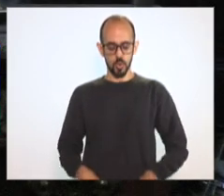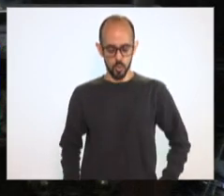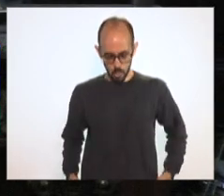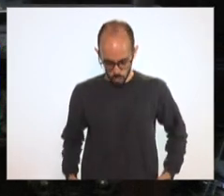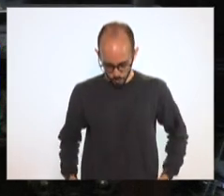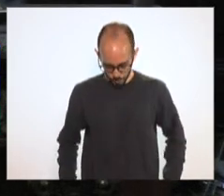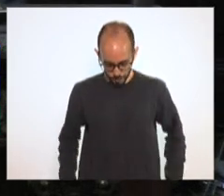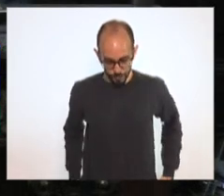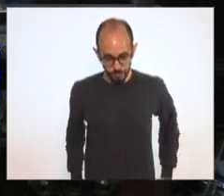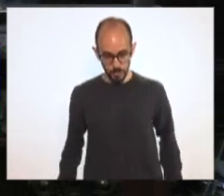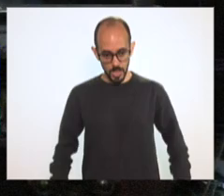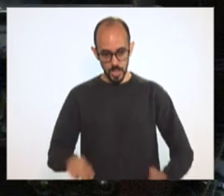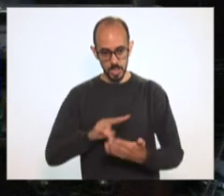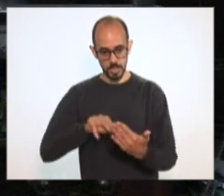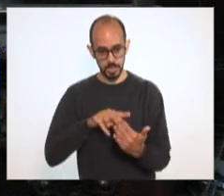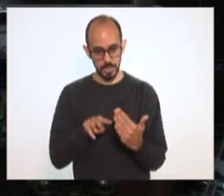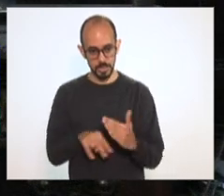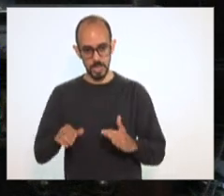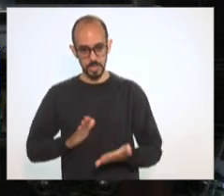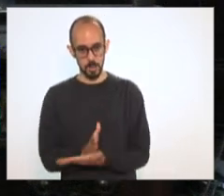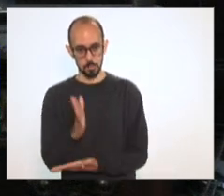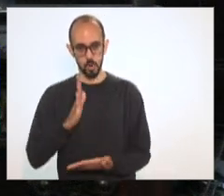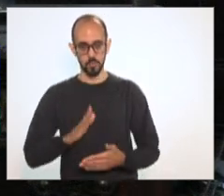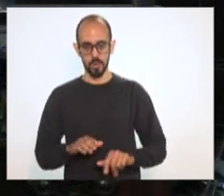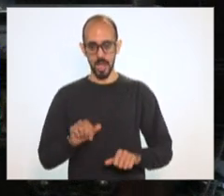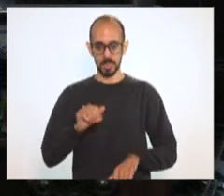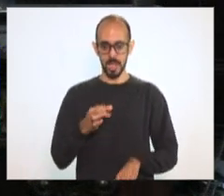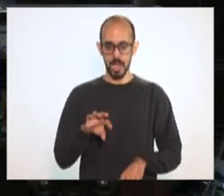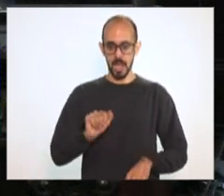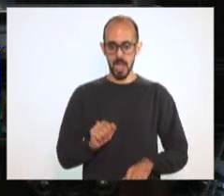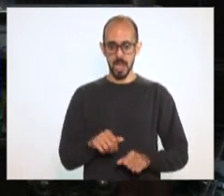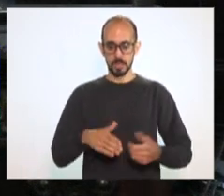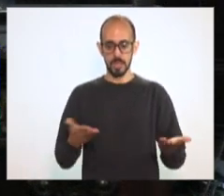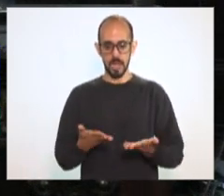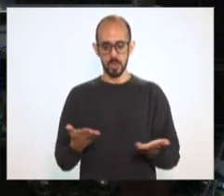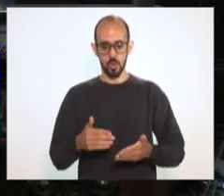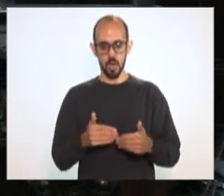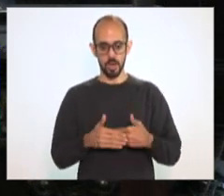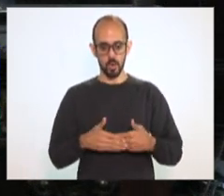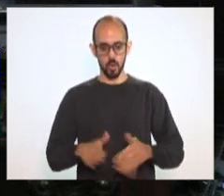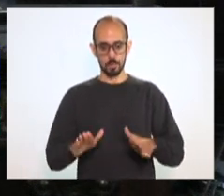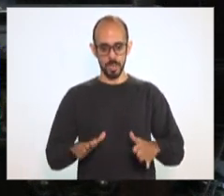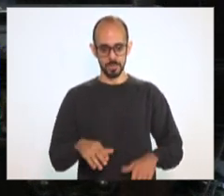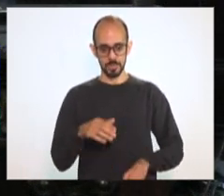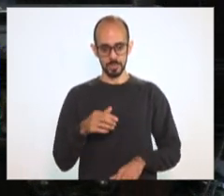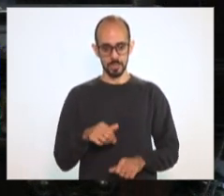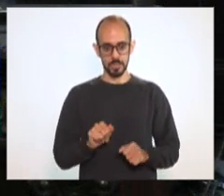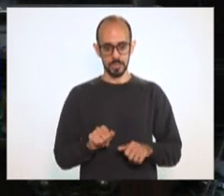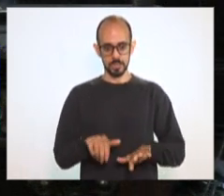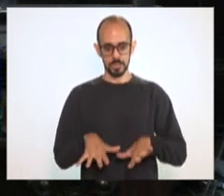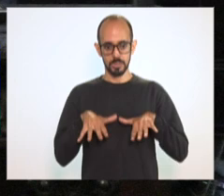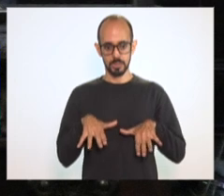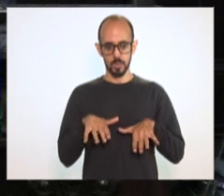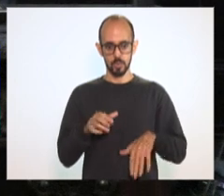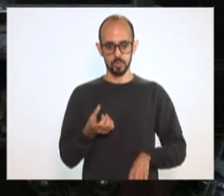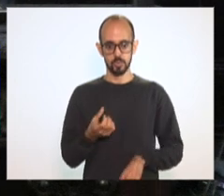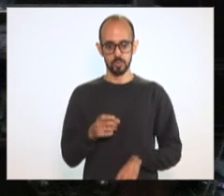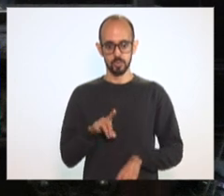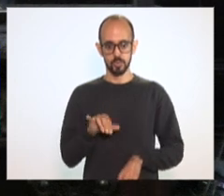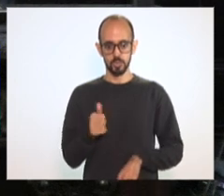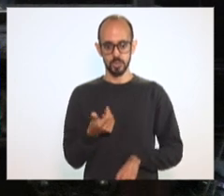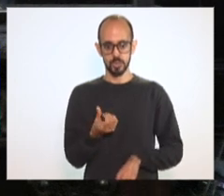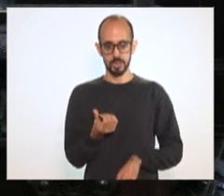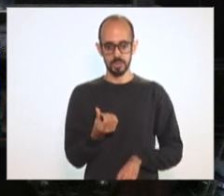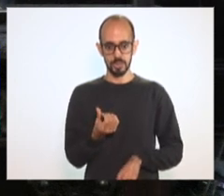lida e aprovada a ata passa-se a ordem a sessão ordinária do dia 16 anuncio o regime de urgência em votação e